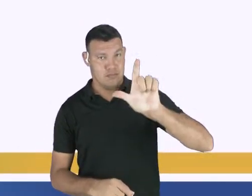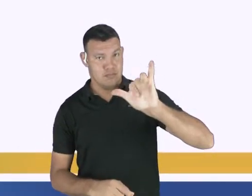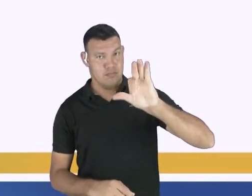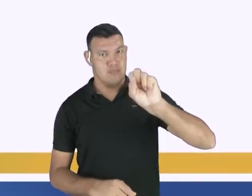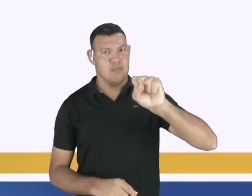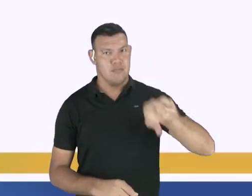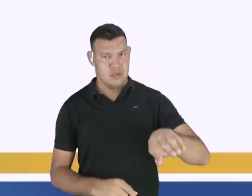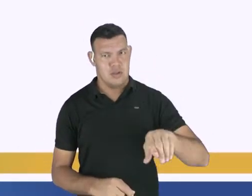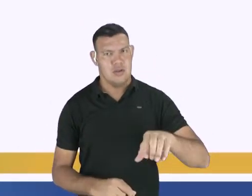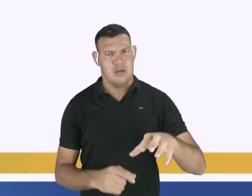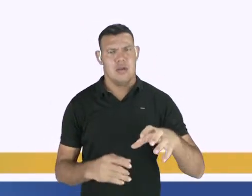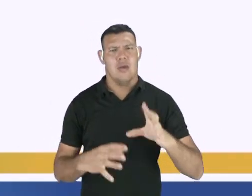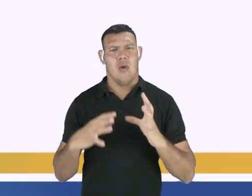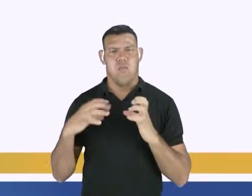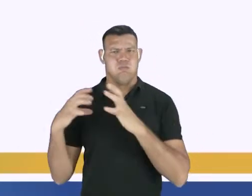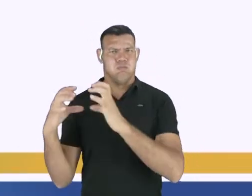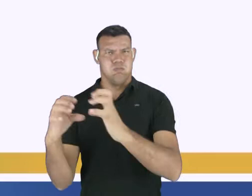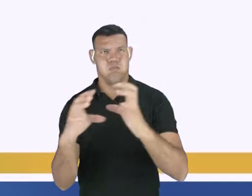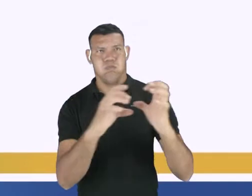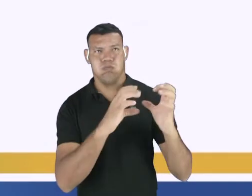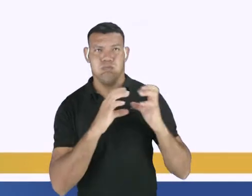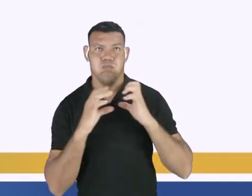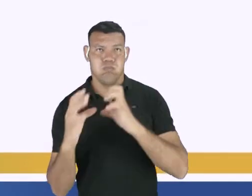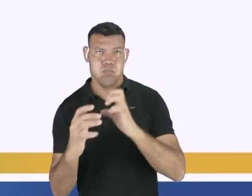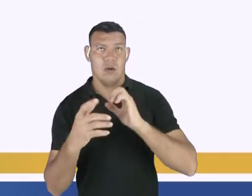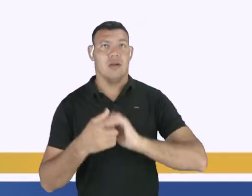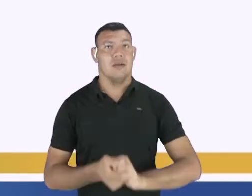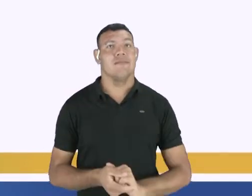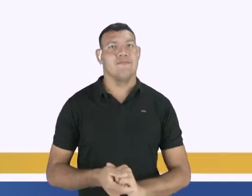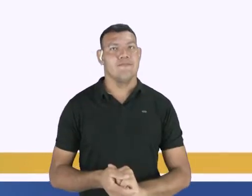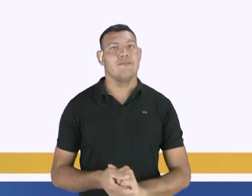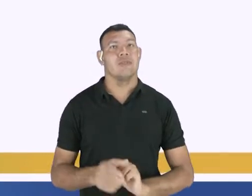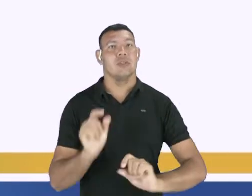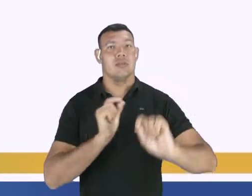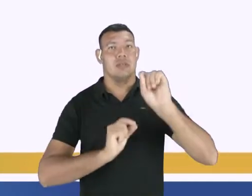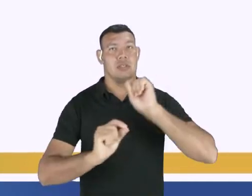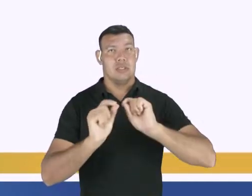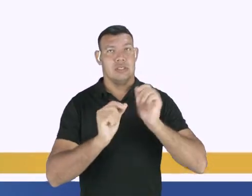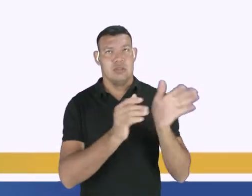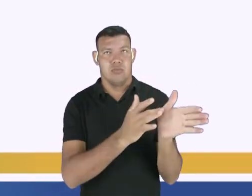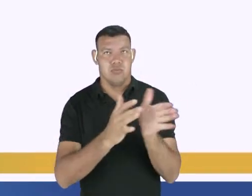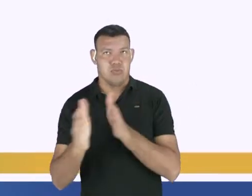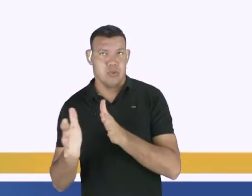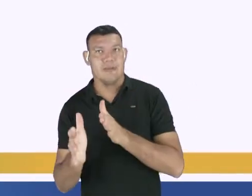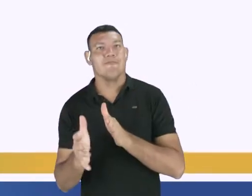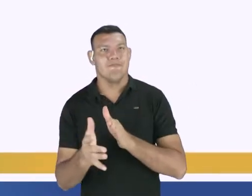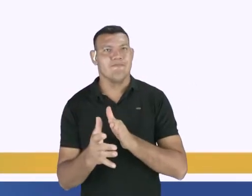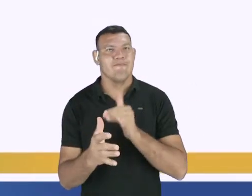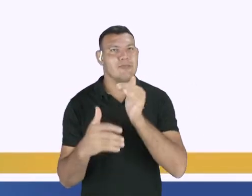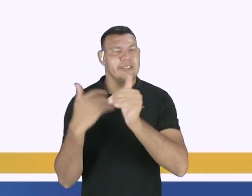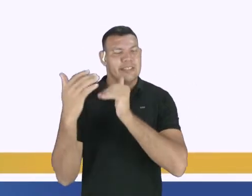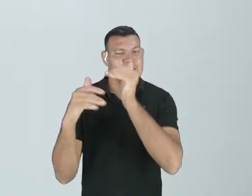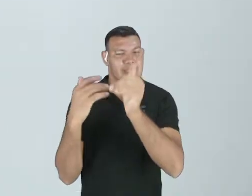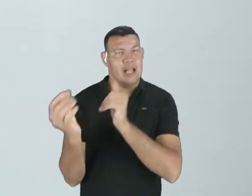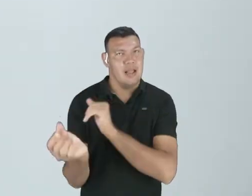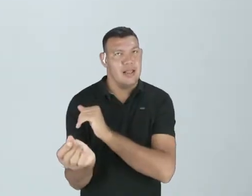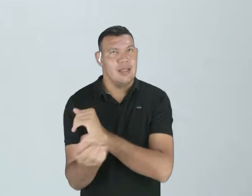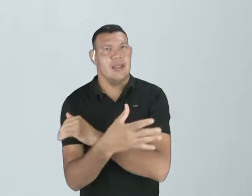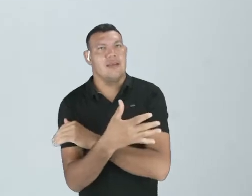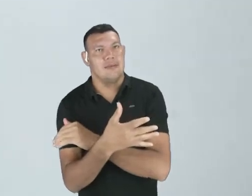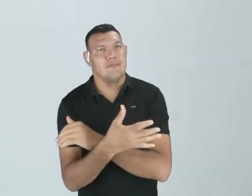se desenvolveu outras inflamadas novidades da época, que é o nacionalismo. Mas calma aí, vocês devem estar pensando,